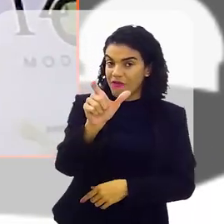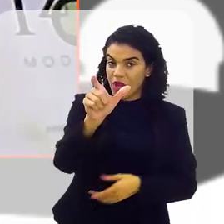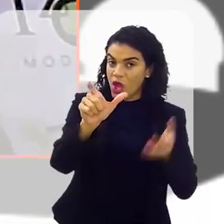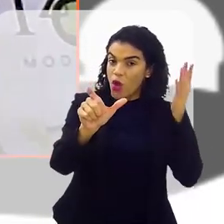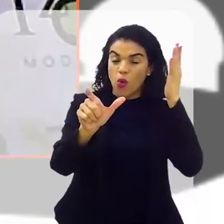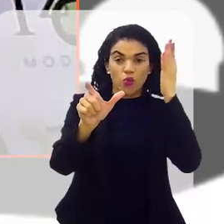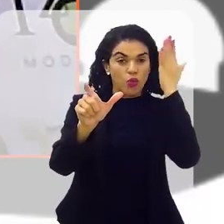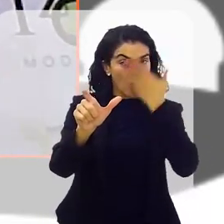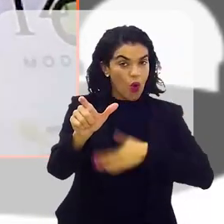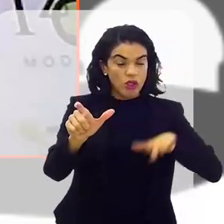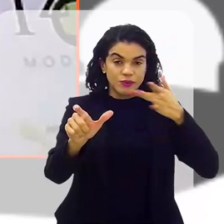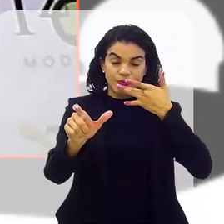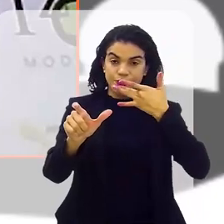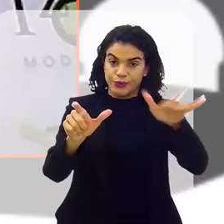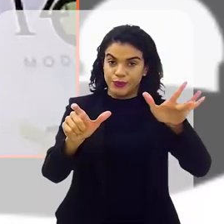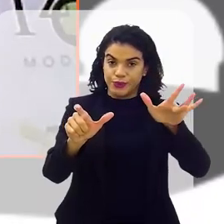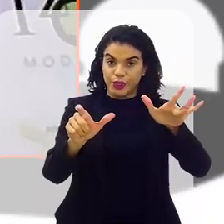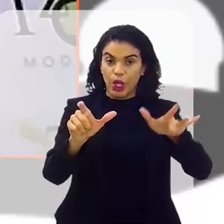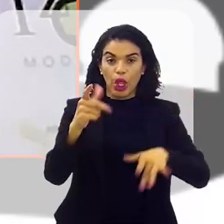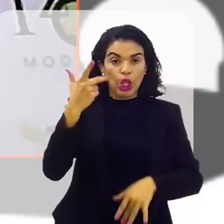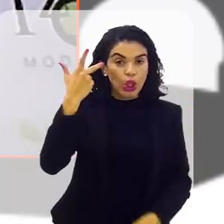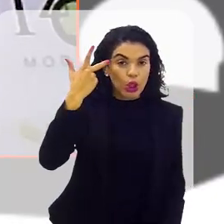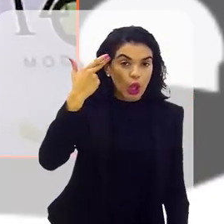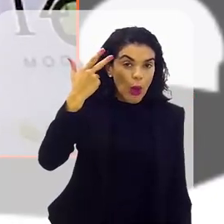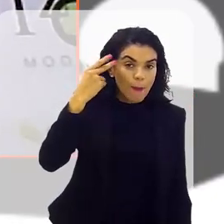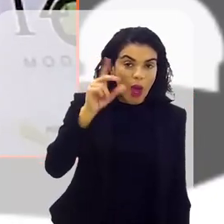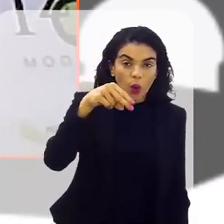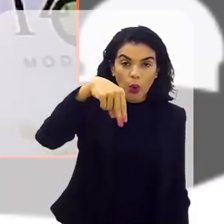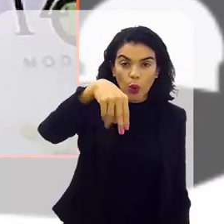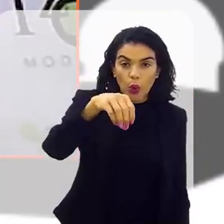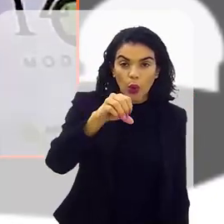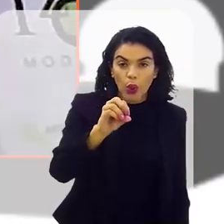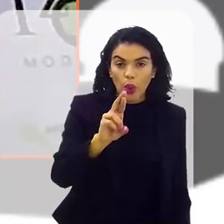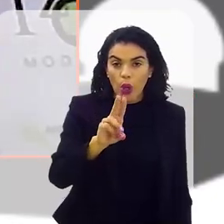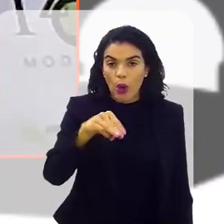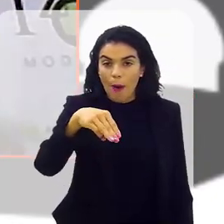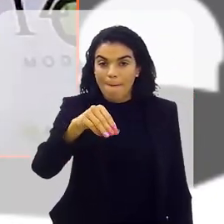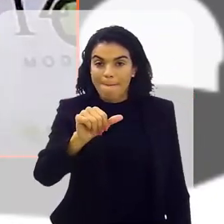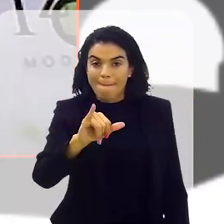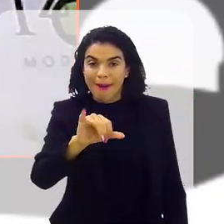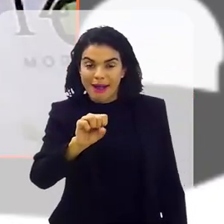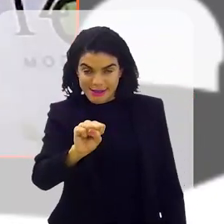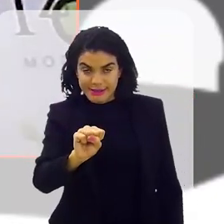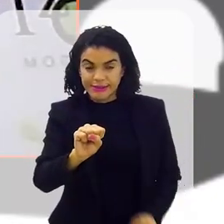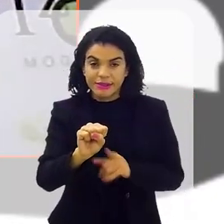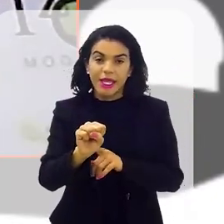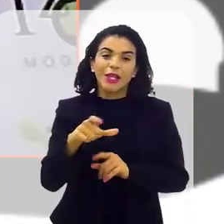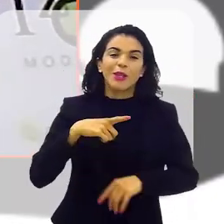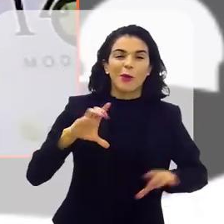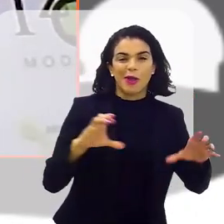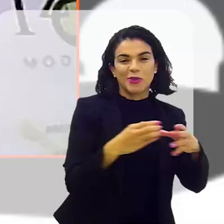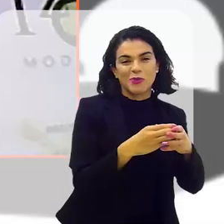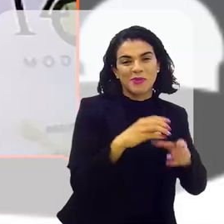de palavra Deixa eu botar entre aspas aqui ditas normais eu tenho as turmas ditas normais e tenho minha turma pcd